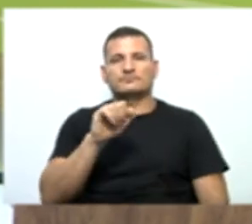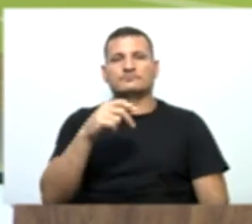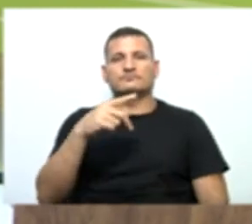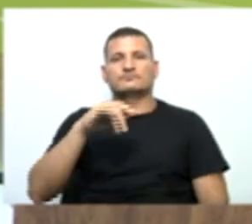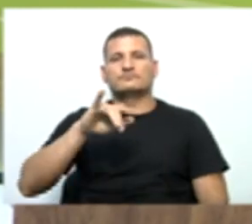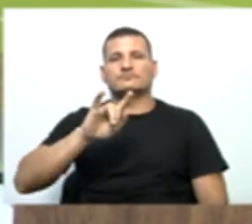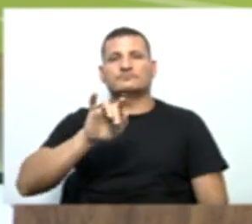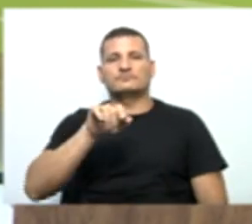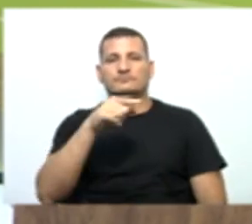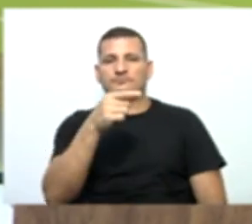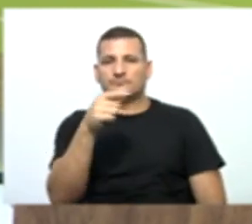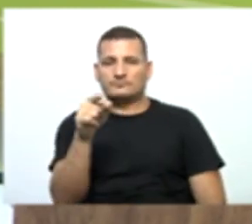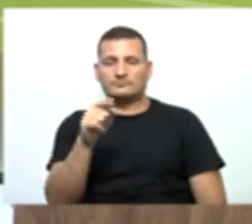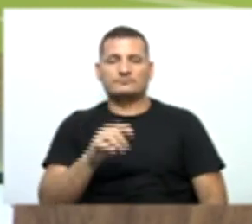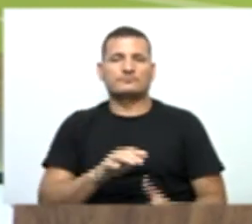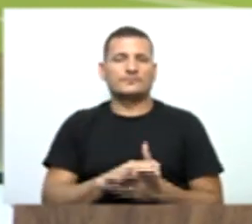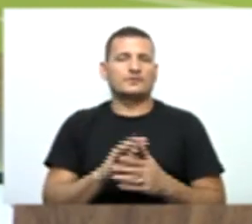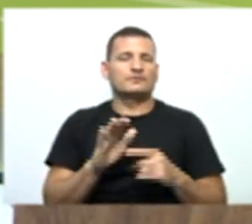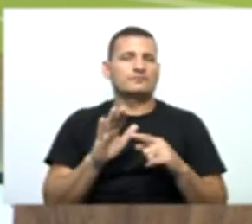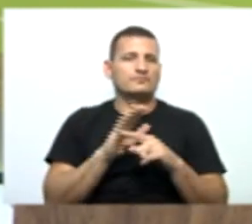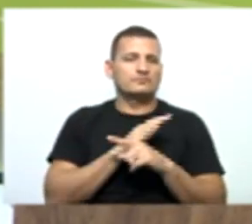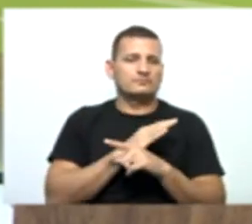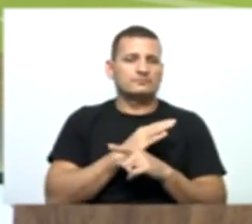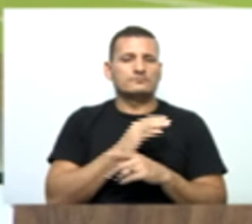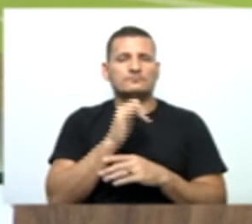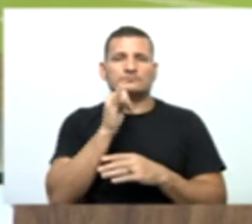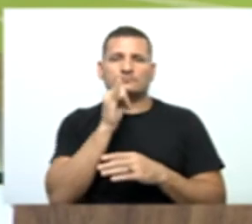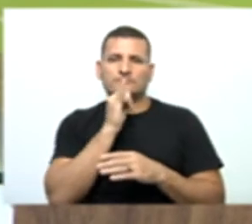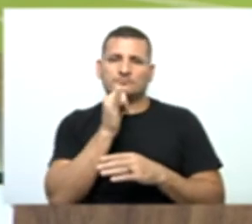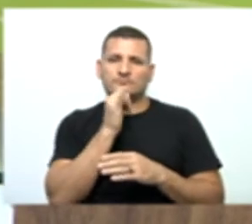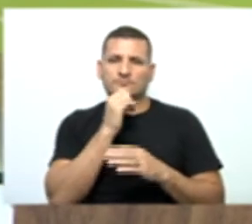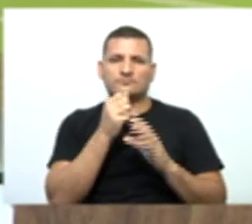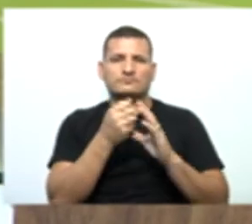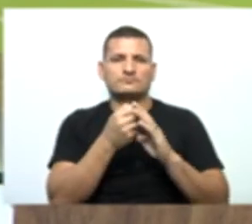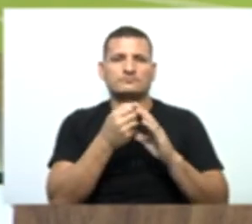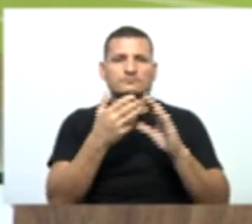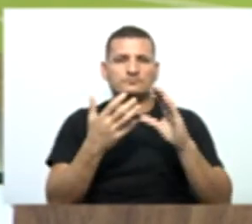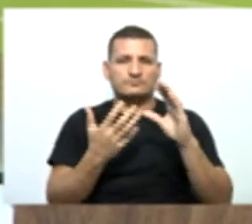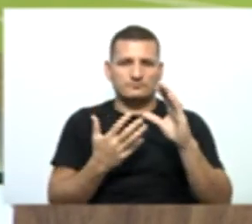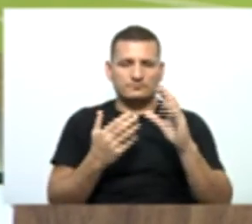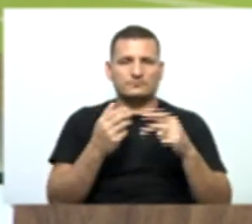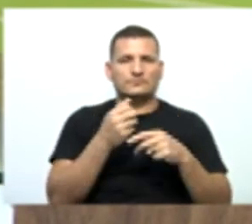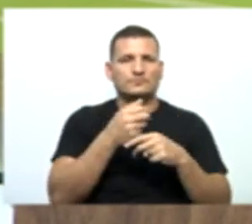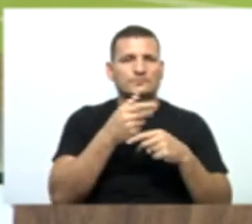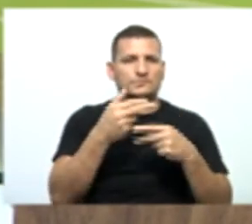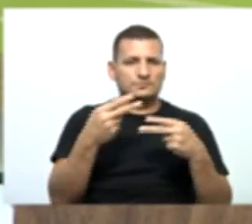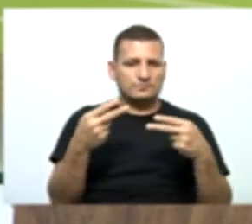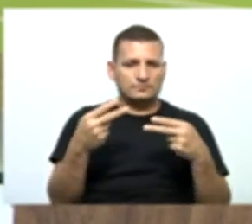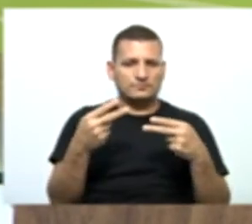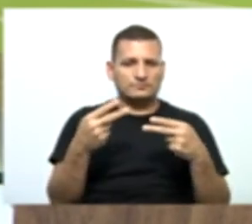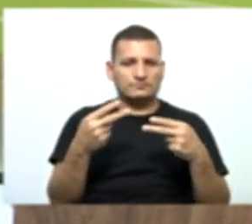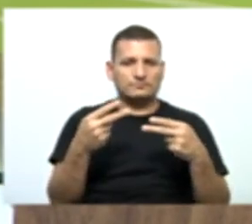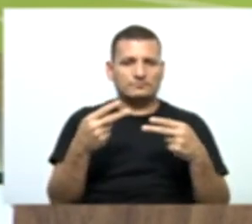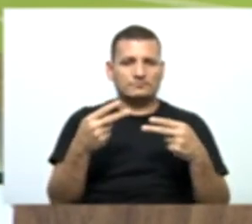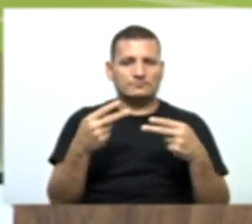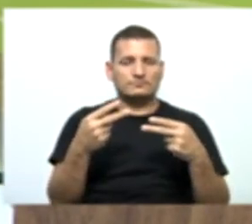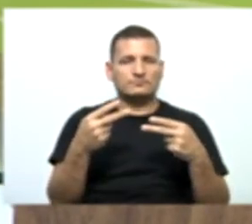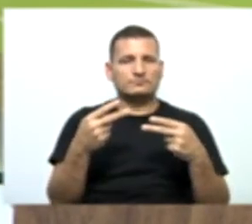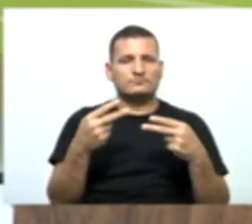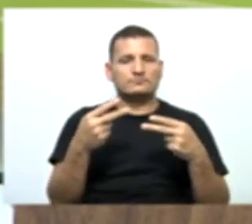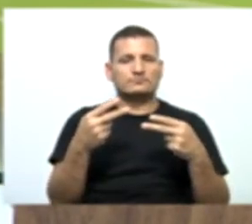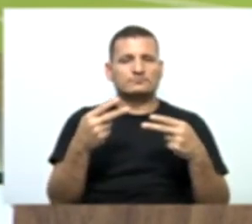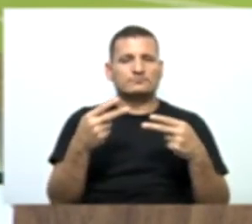assim: no slide vocês citam os exemplos onde as características dos objetos seriam